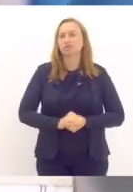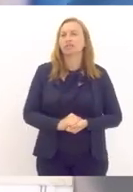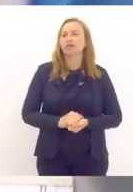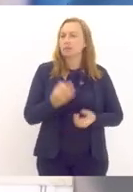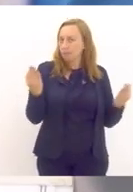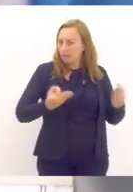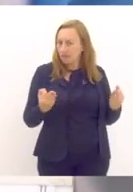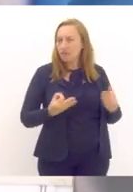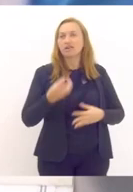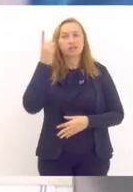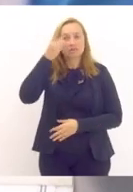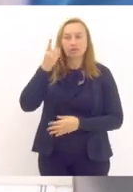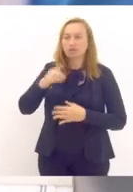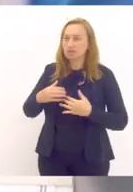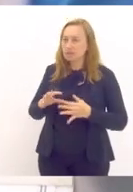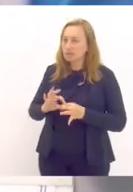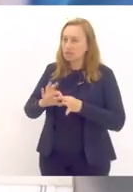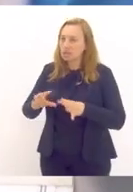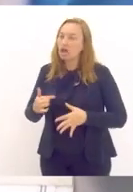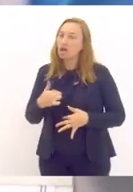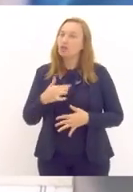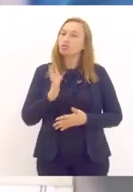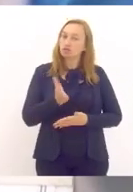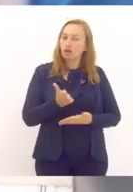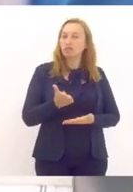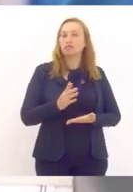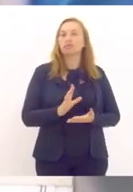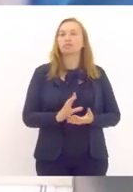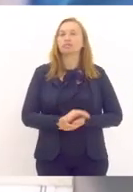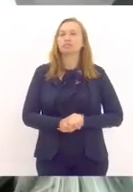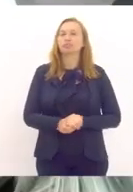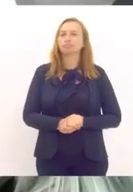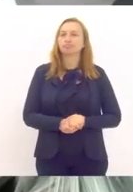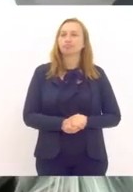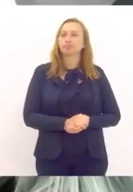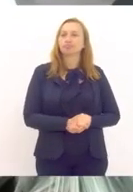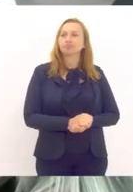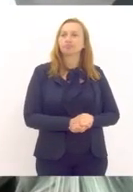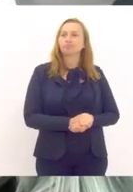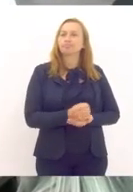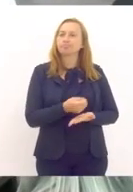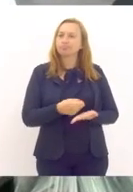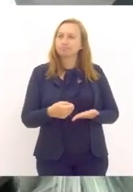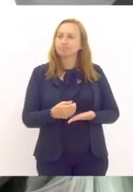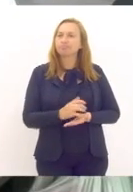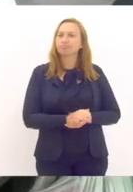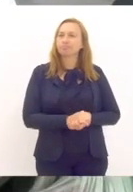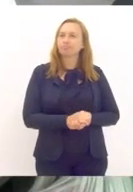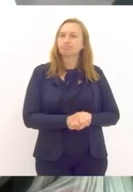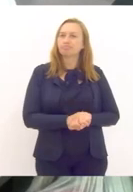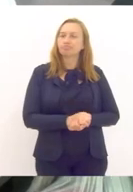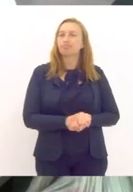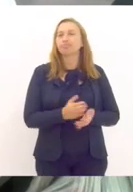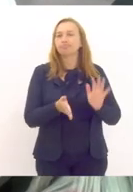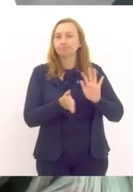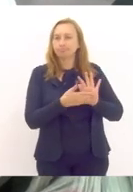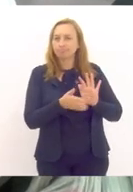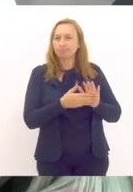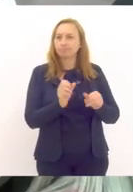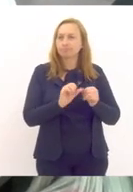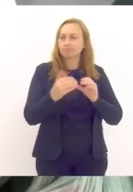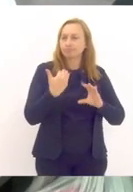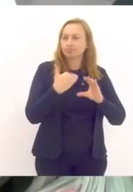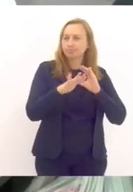Perfeito, deputado. Se você me permite, já vou pedir para a equipe já deixar anotado. Se nós pudermos, a gente faz uma proposta, encaminha